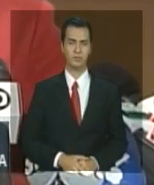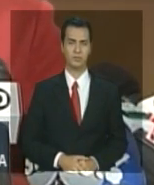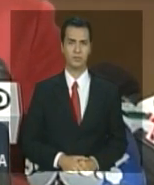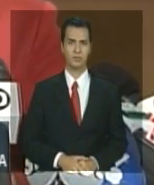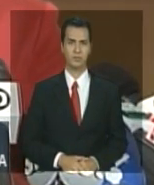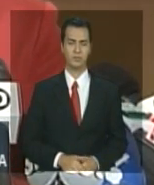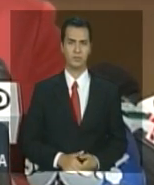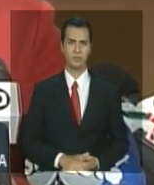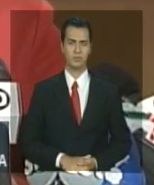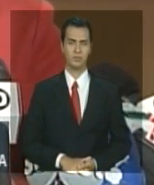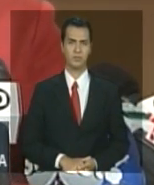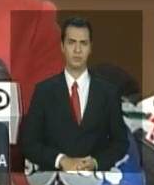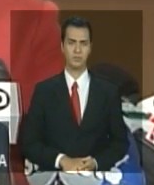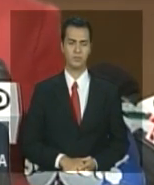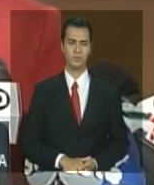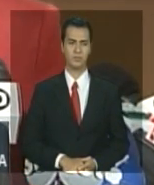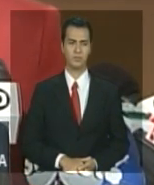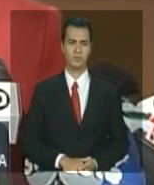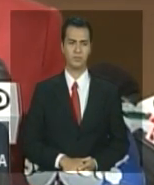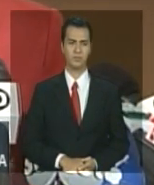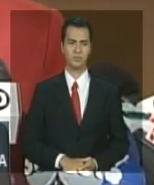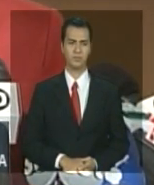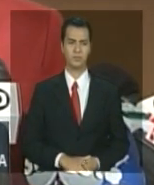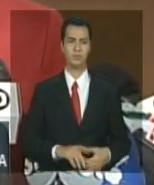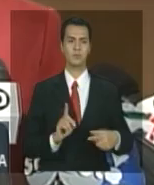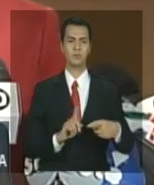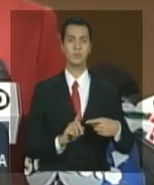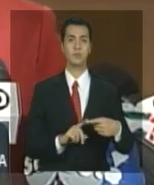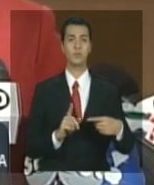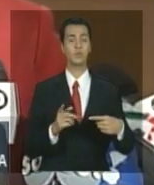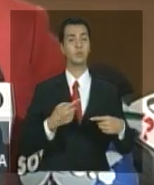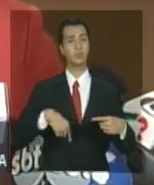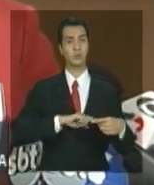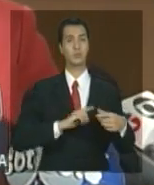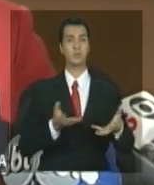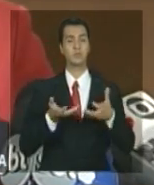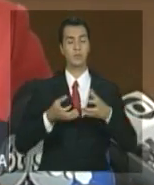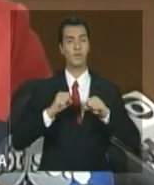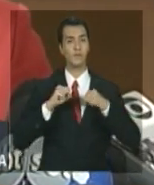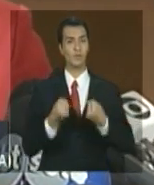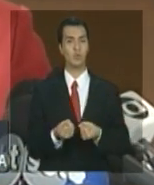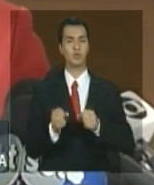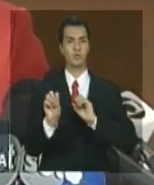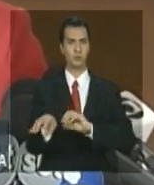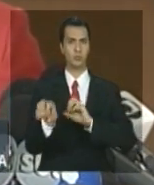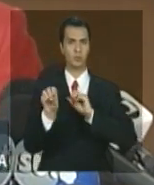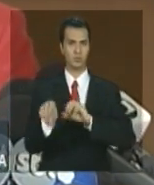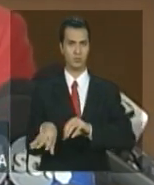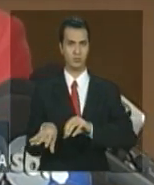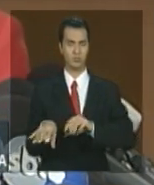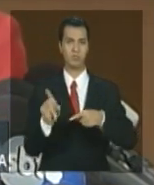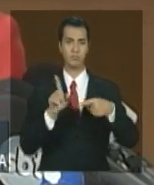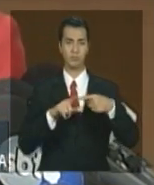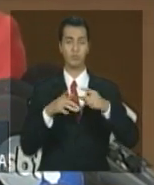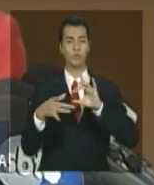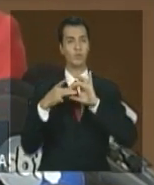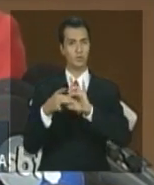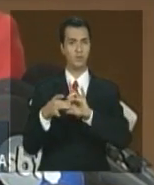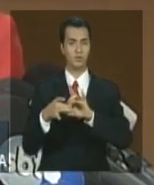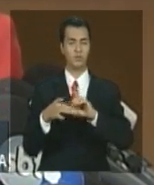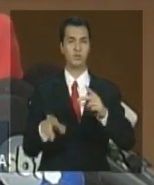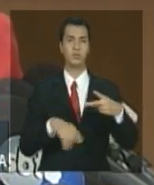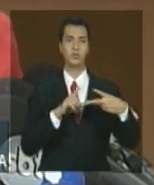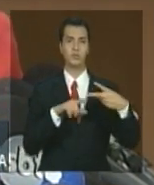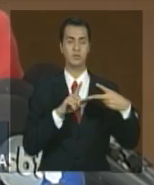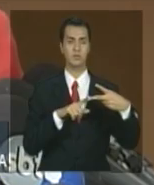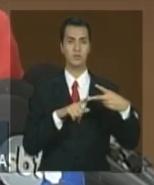Numa cooperação forte que nós buscamos na área de educação. Numa cooperação forte que nós buscamos na